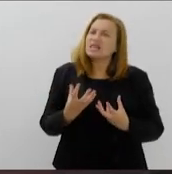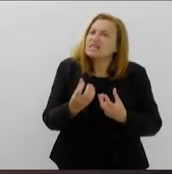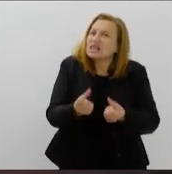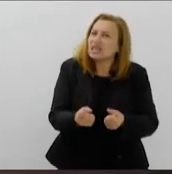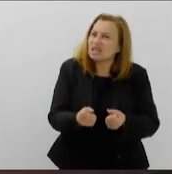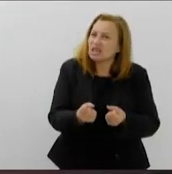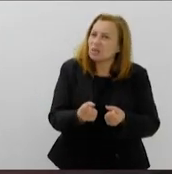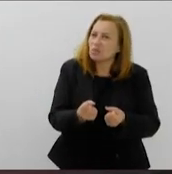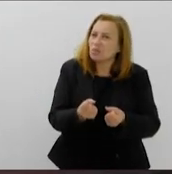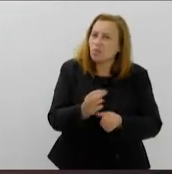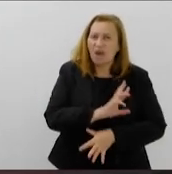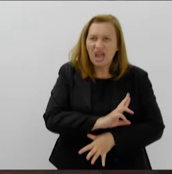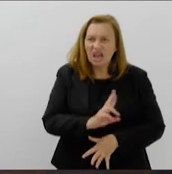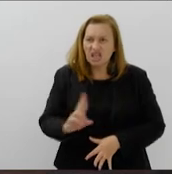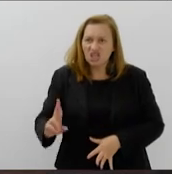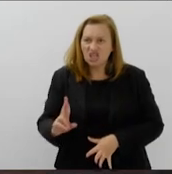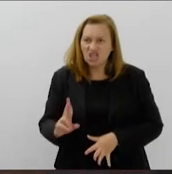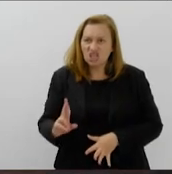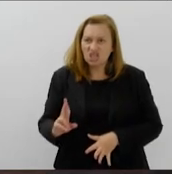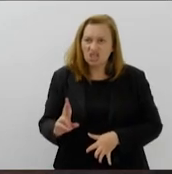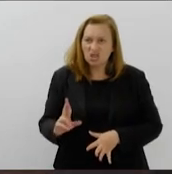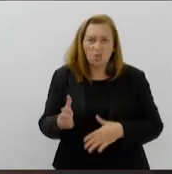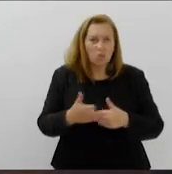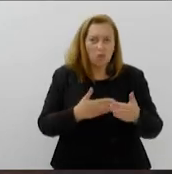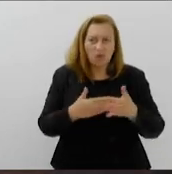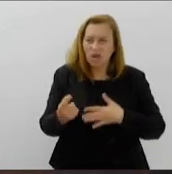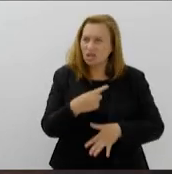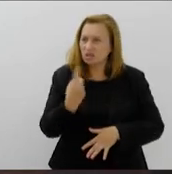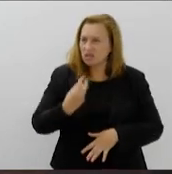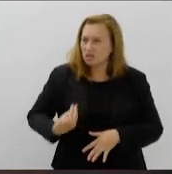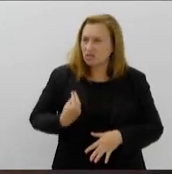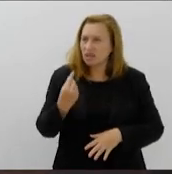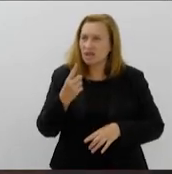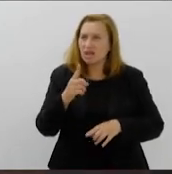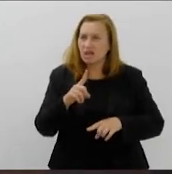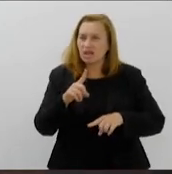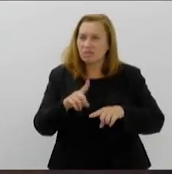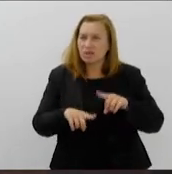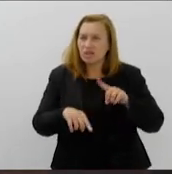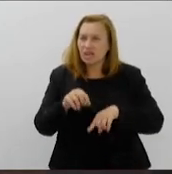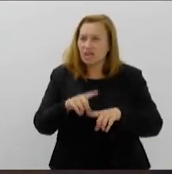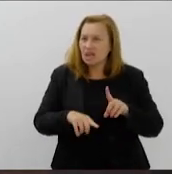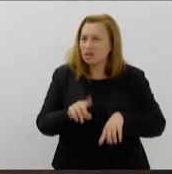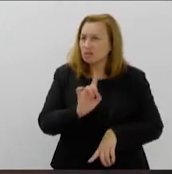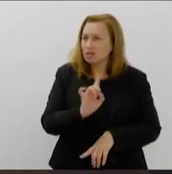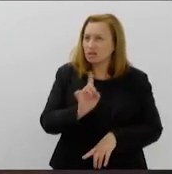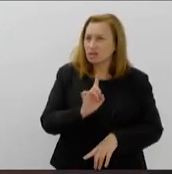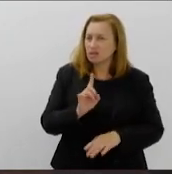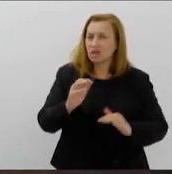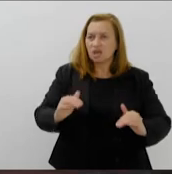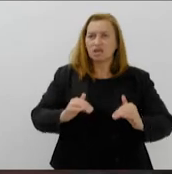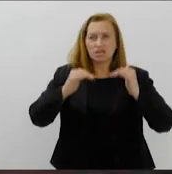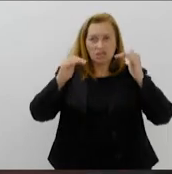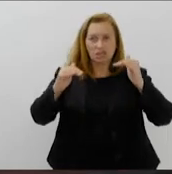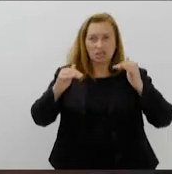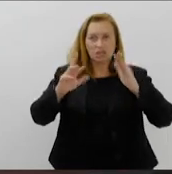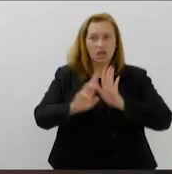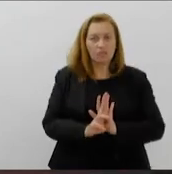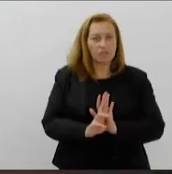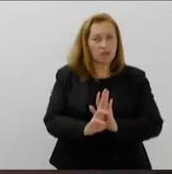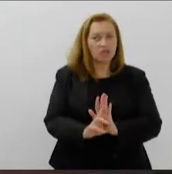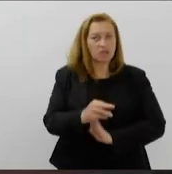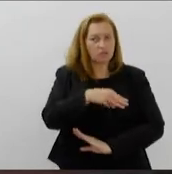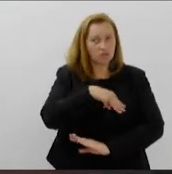religião secular em nossas vidas, materialista. Senhora, excelentíssima representante